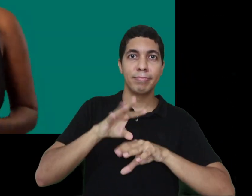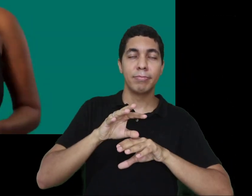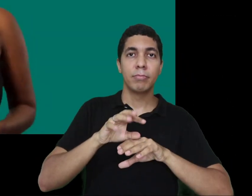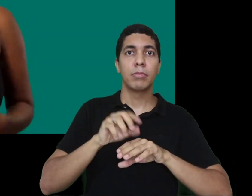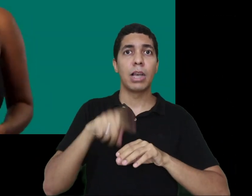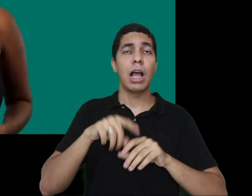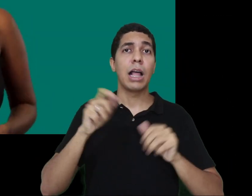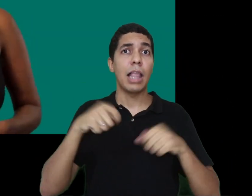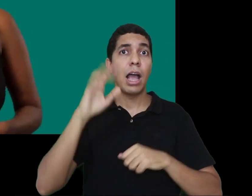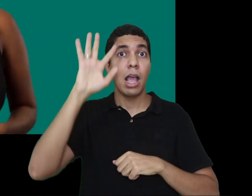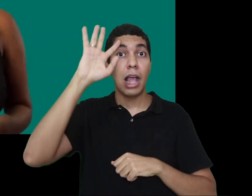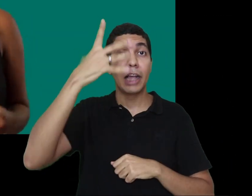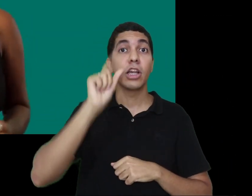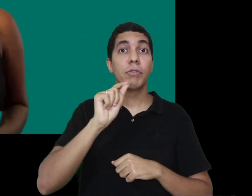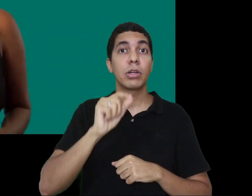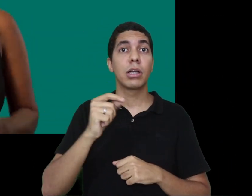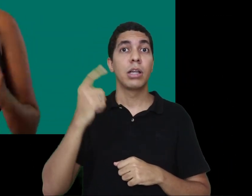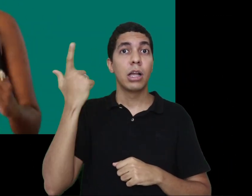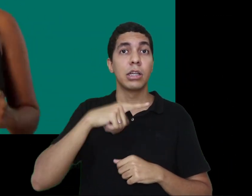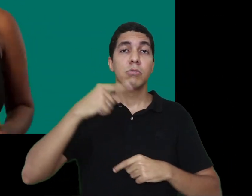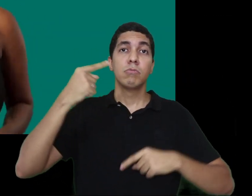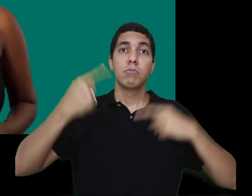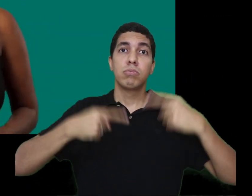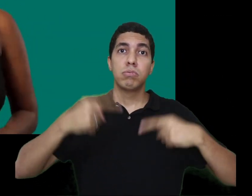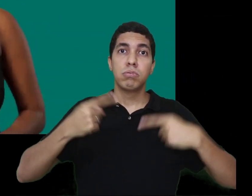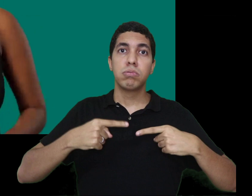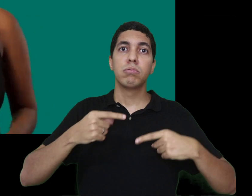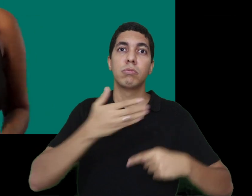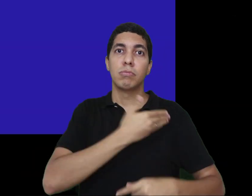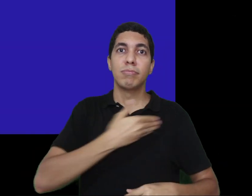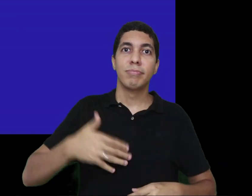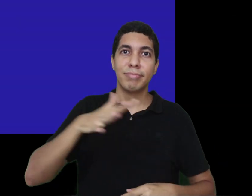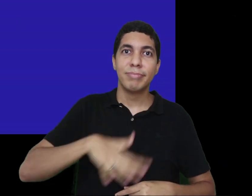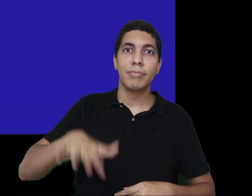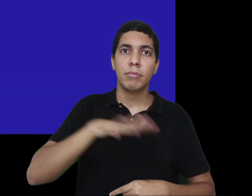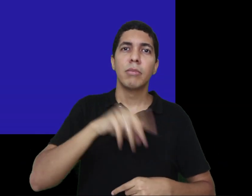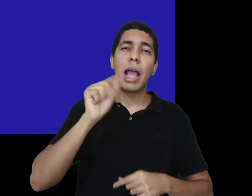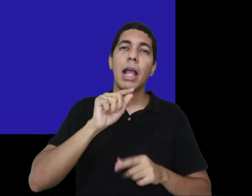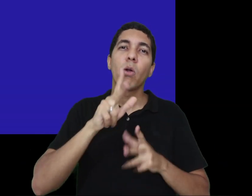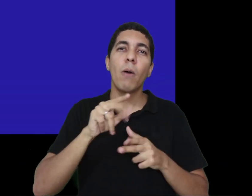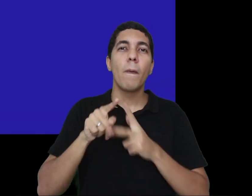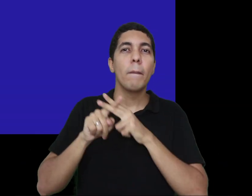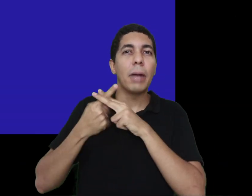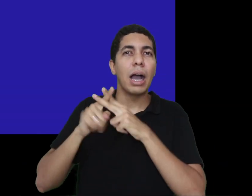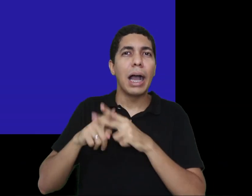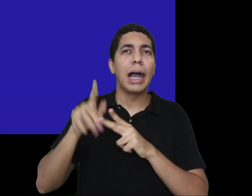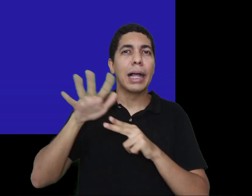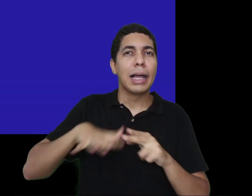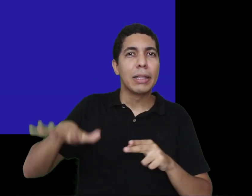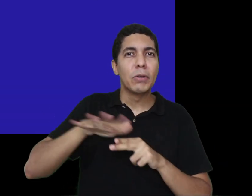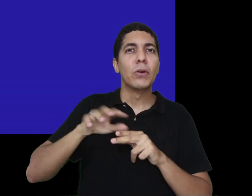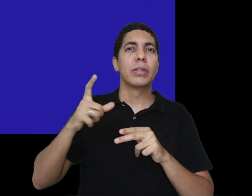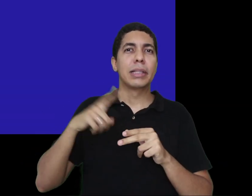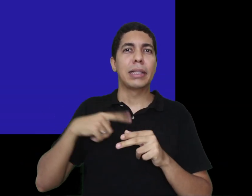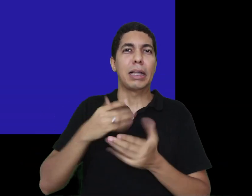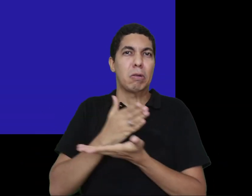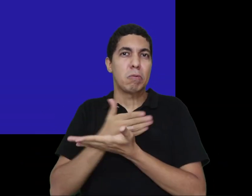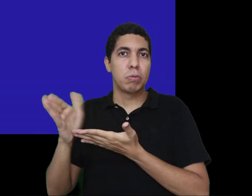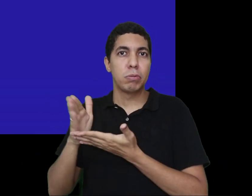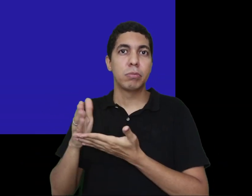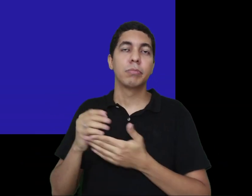Isso poderia ser resolvido com a adoção de políticas públicas, que visam reparar aqueles que foram